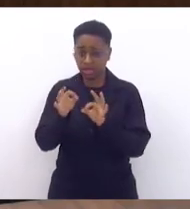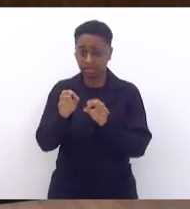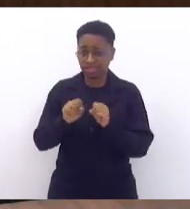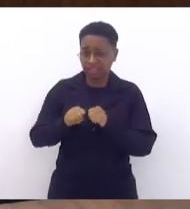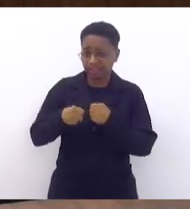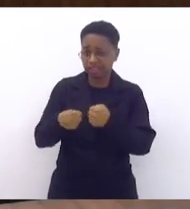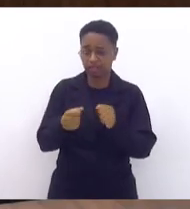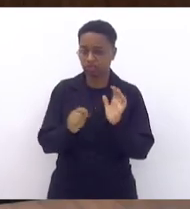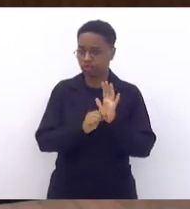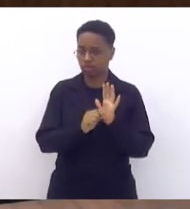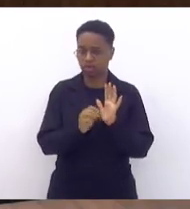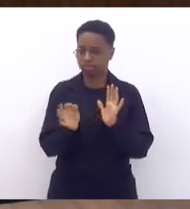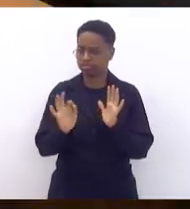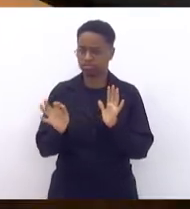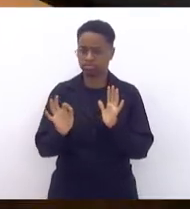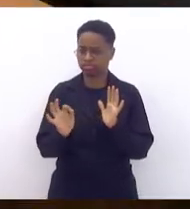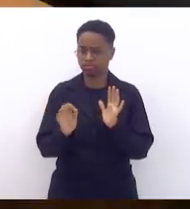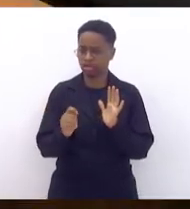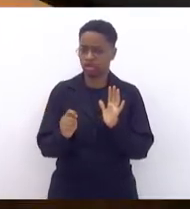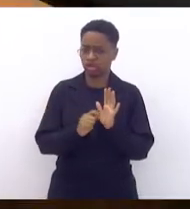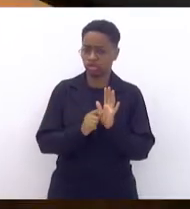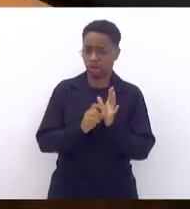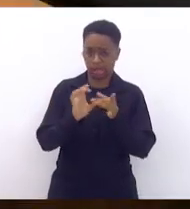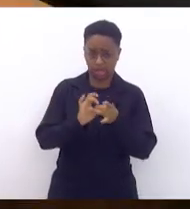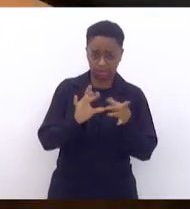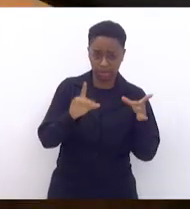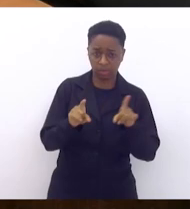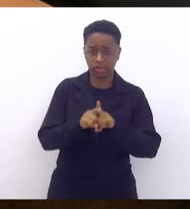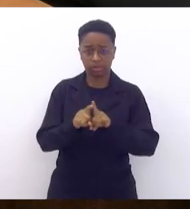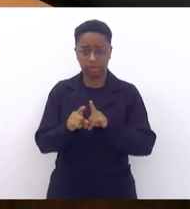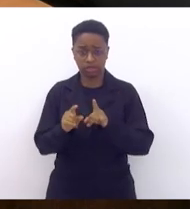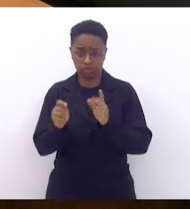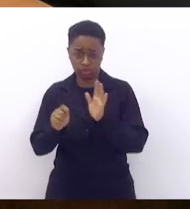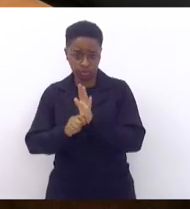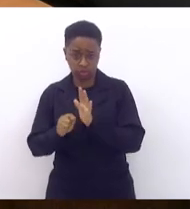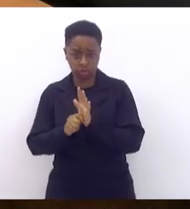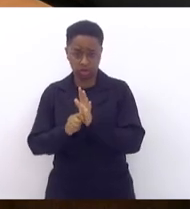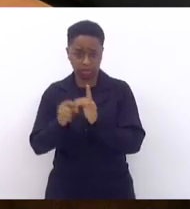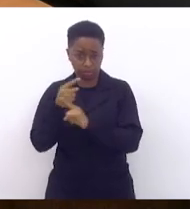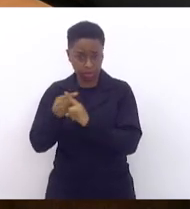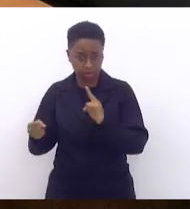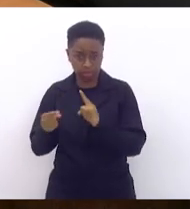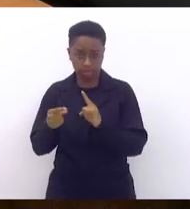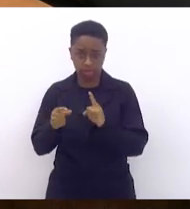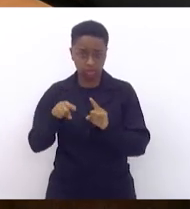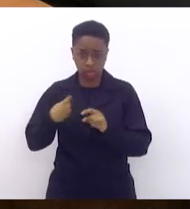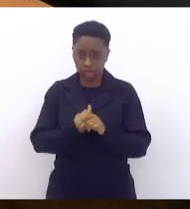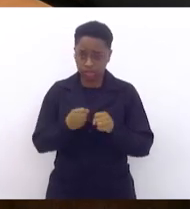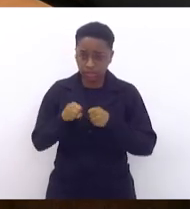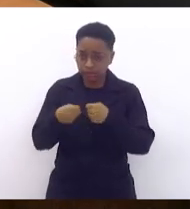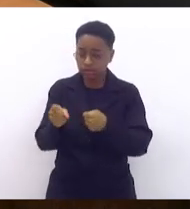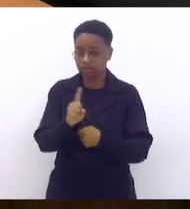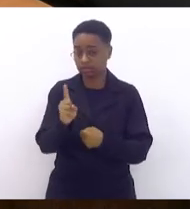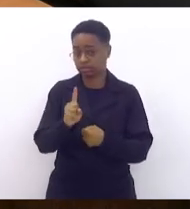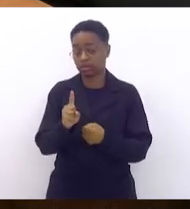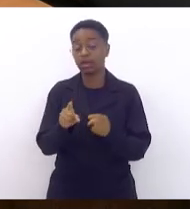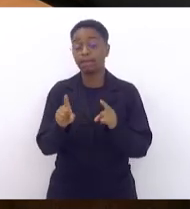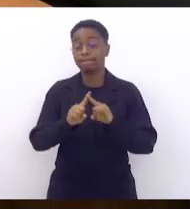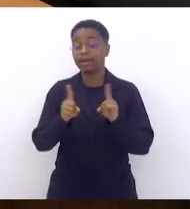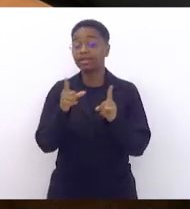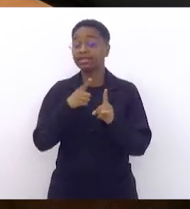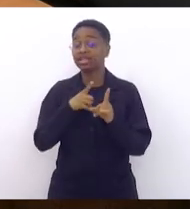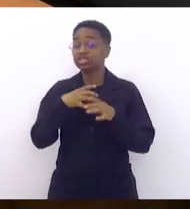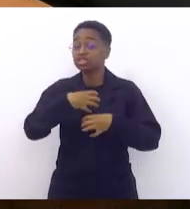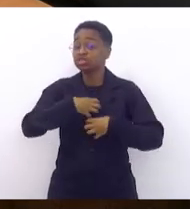drogas. Nem as drogas legais, nem as drogas ilegais. A questão é que há formas diferentes